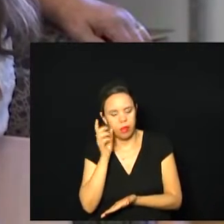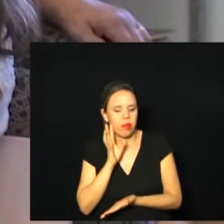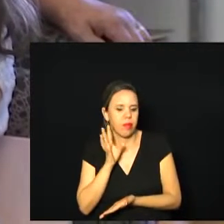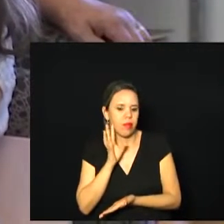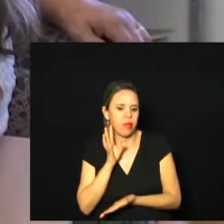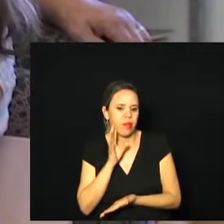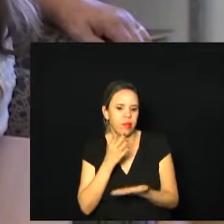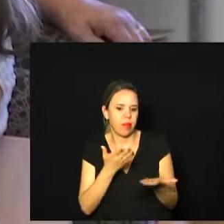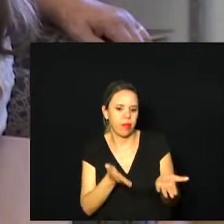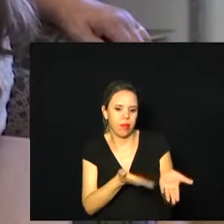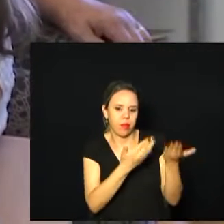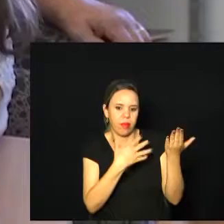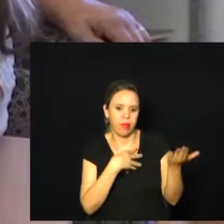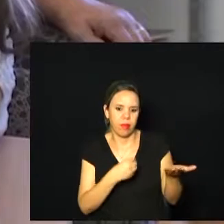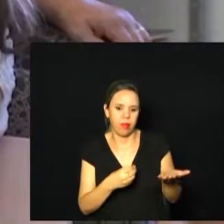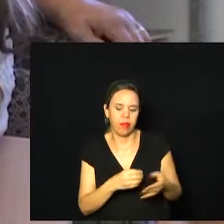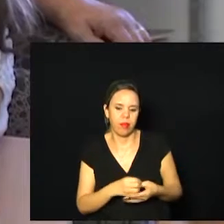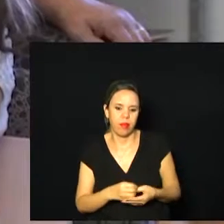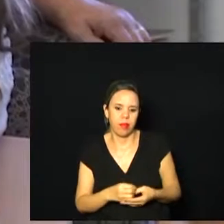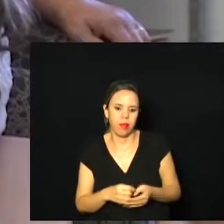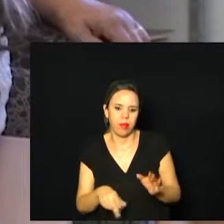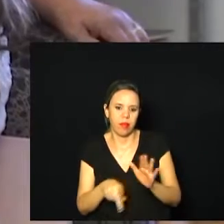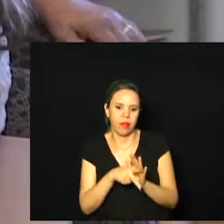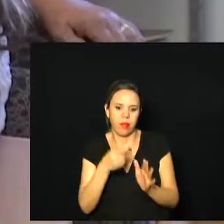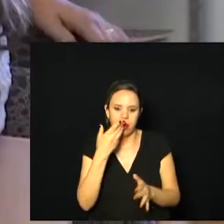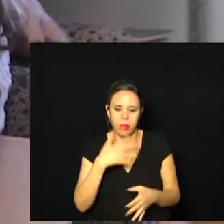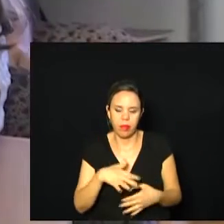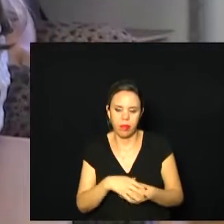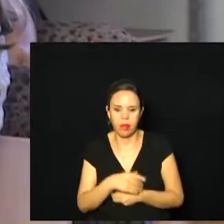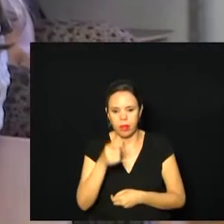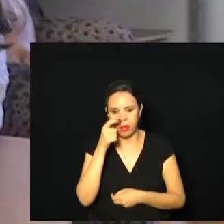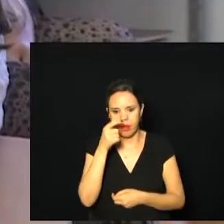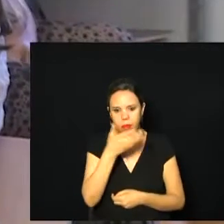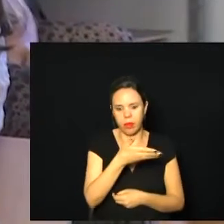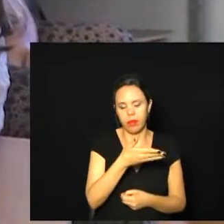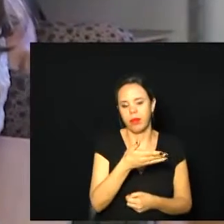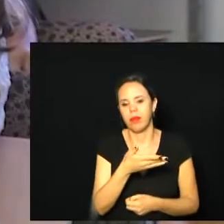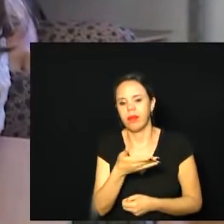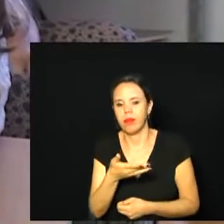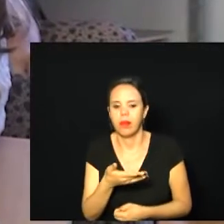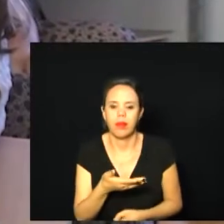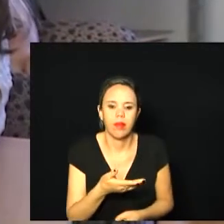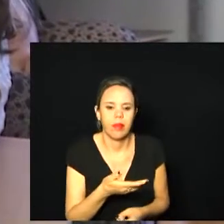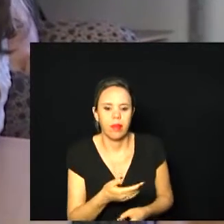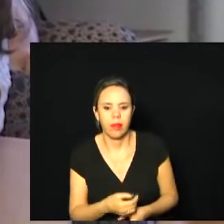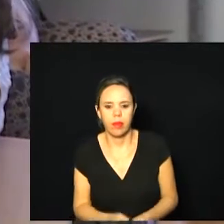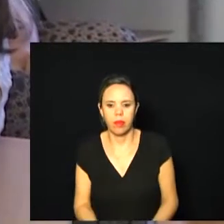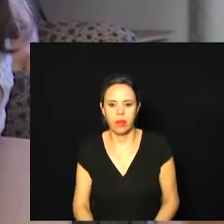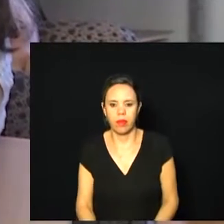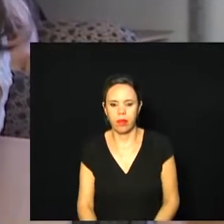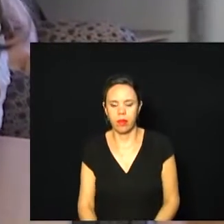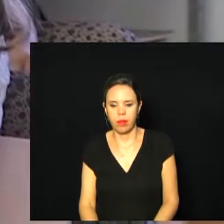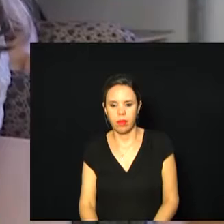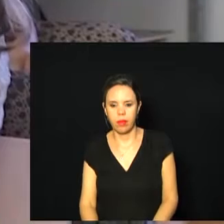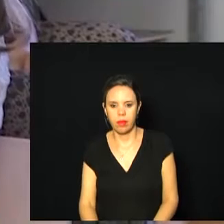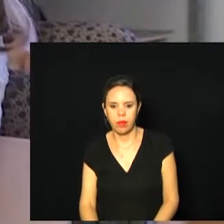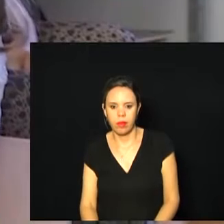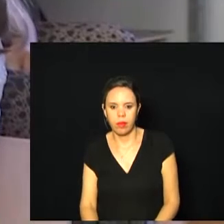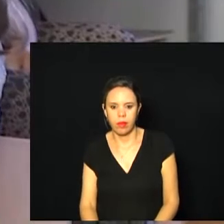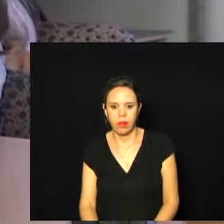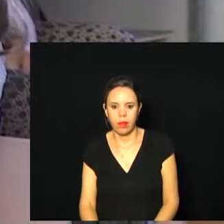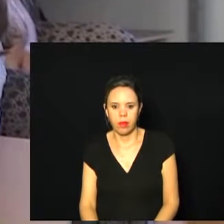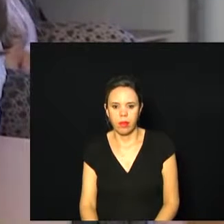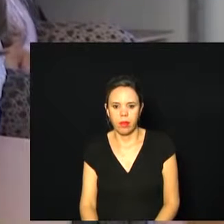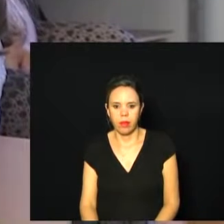legal, tal, quero levar meu filho, minha filha, ou a própria criançada assistindo a gente aqui, o que você indicaria para eles?